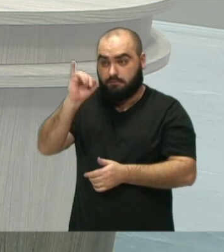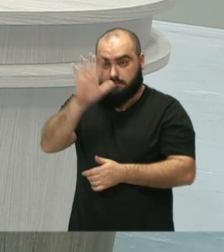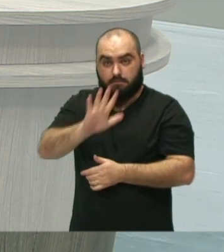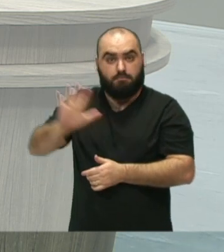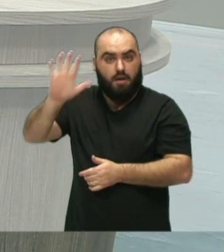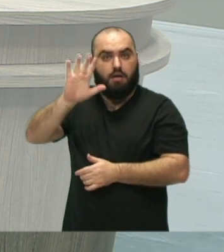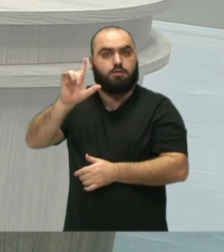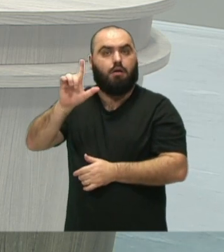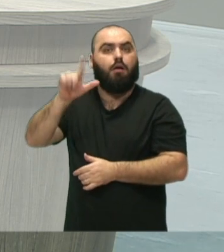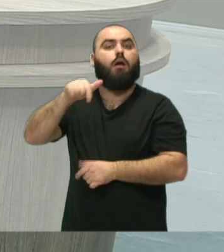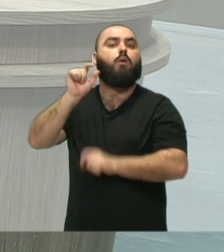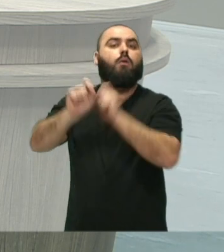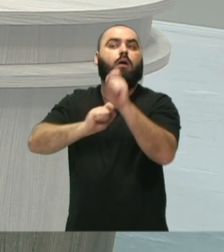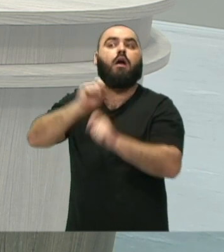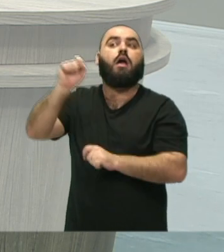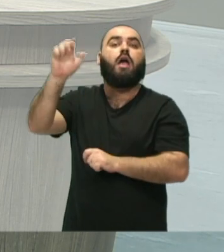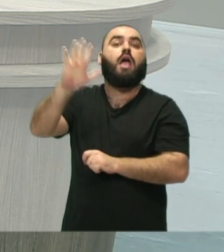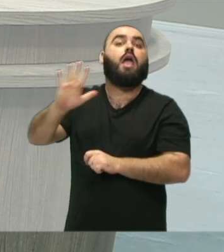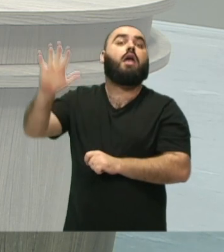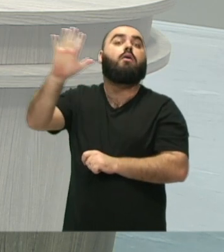é mais